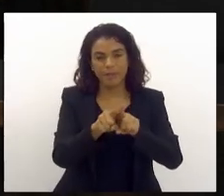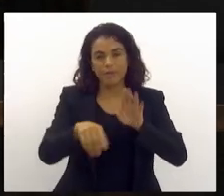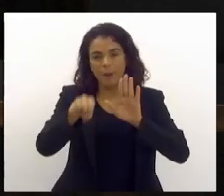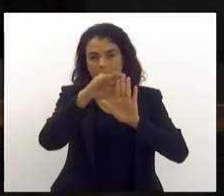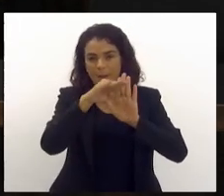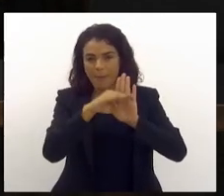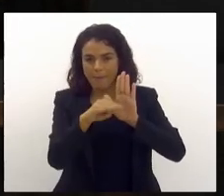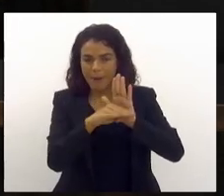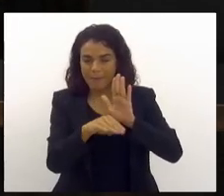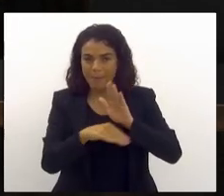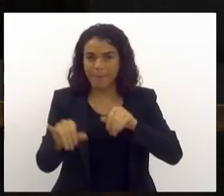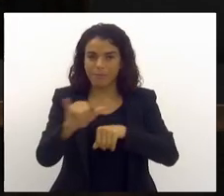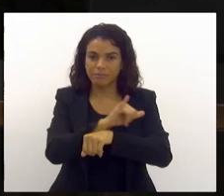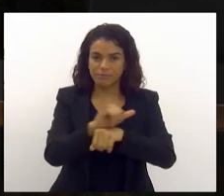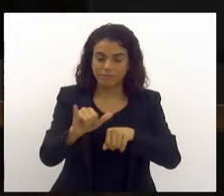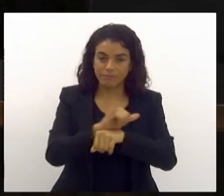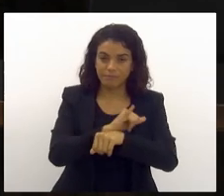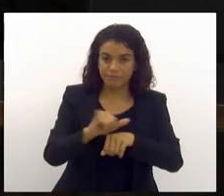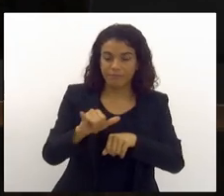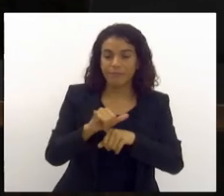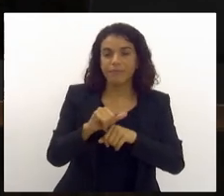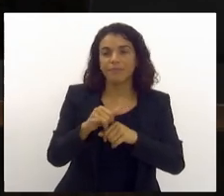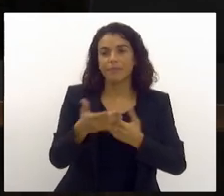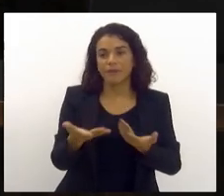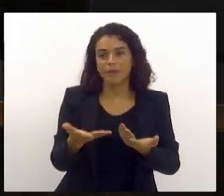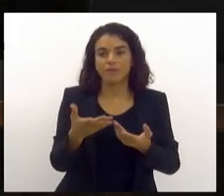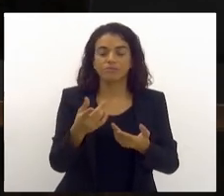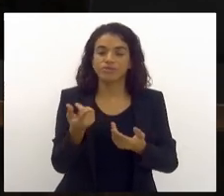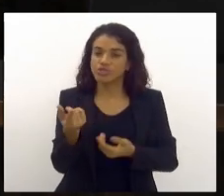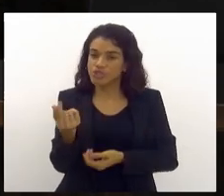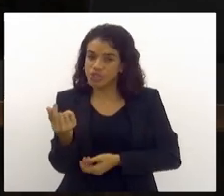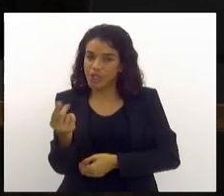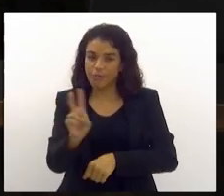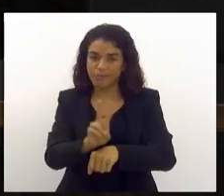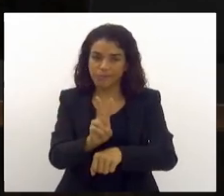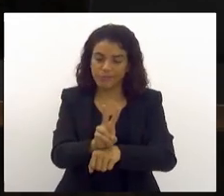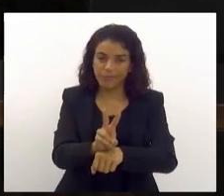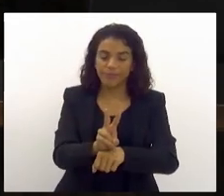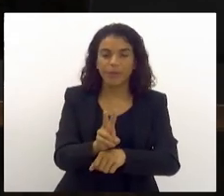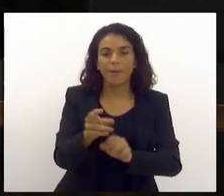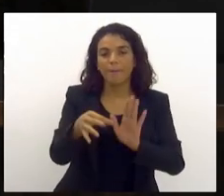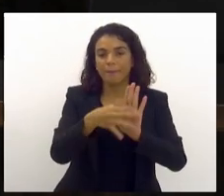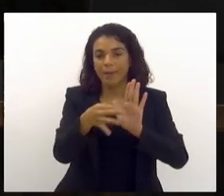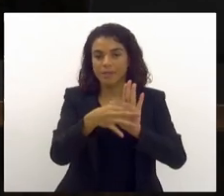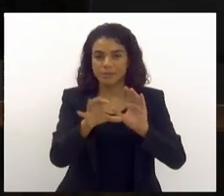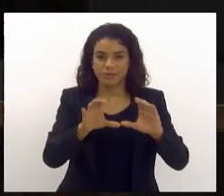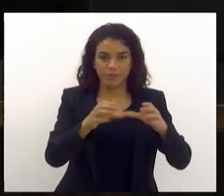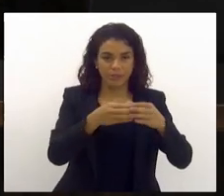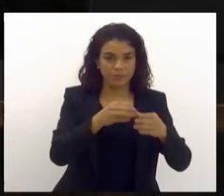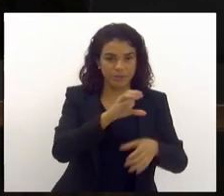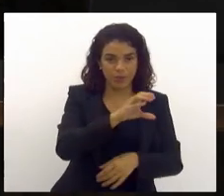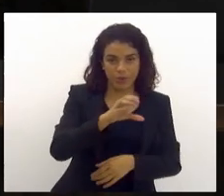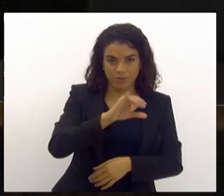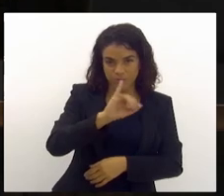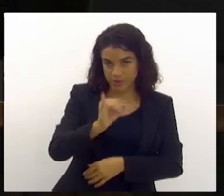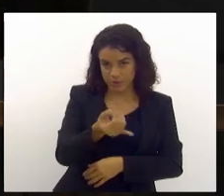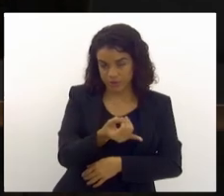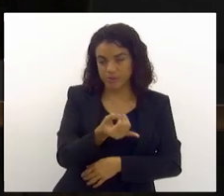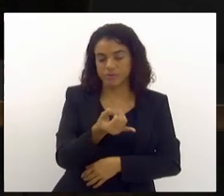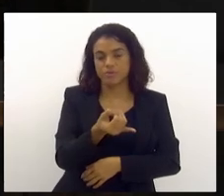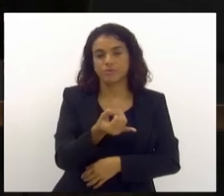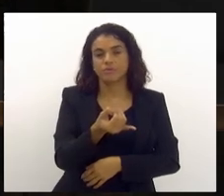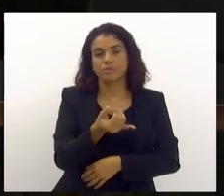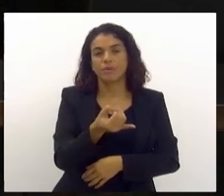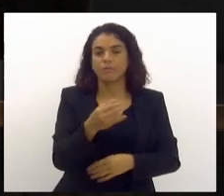sobre medidas de eficiência locativa de recursos. Pareceres das comissões de Constituição e Justiça